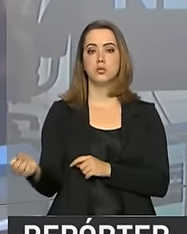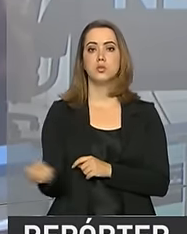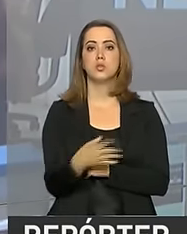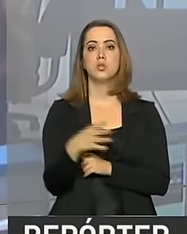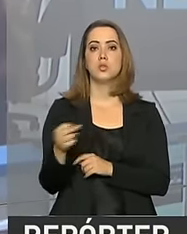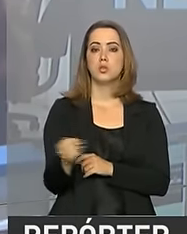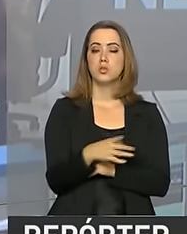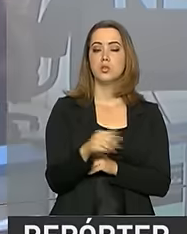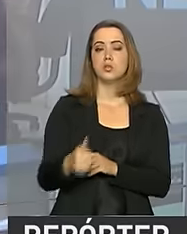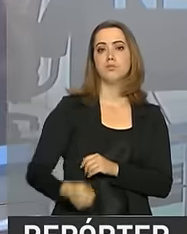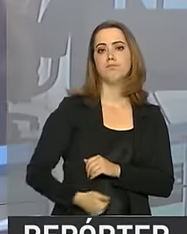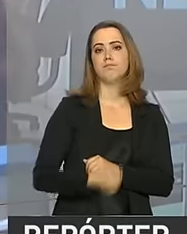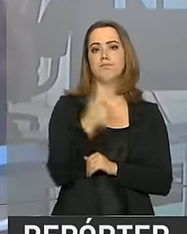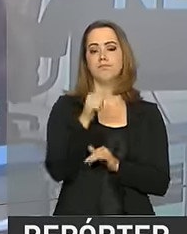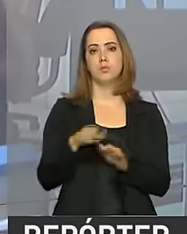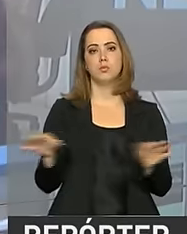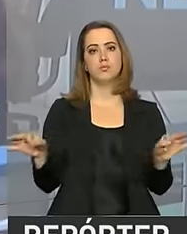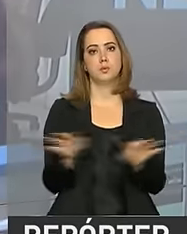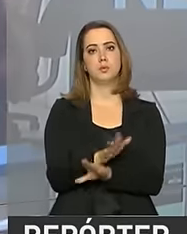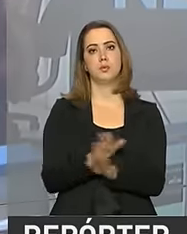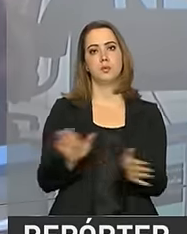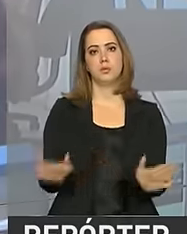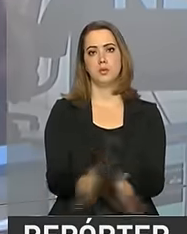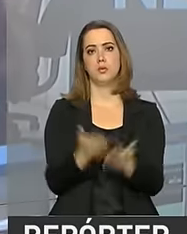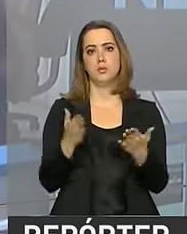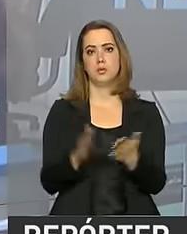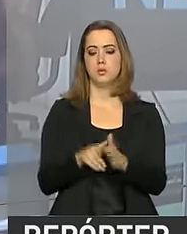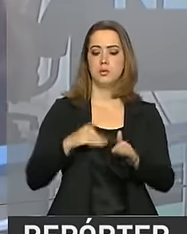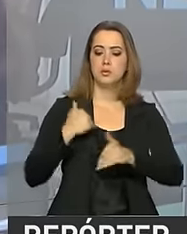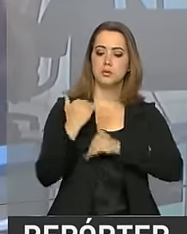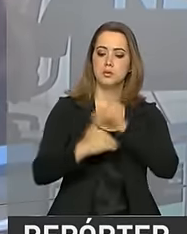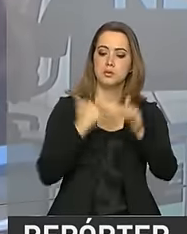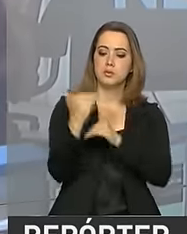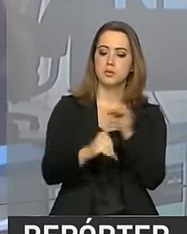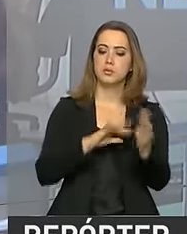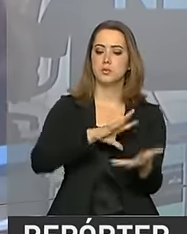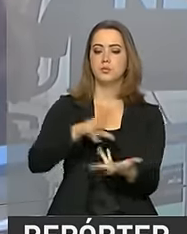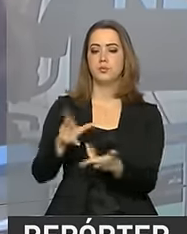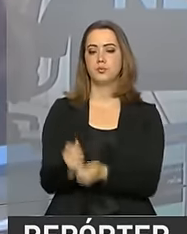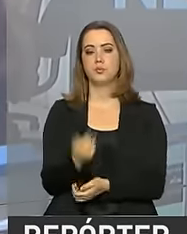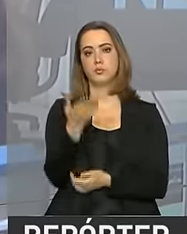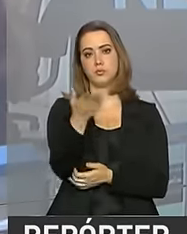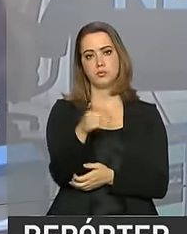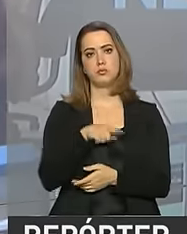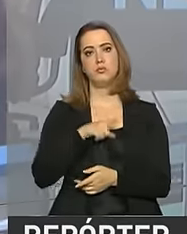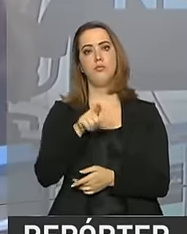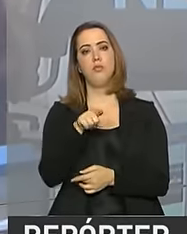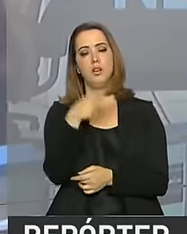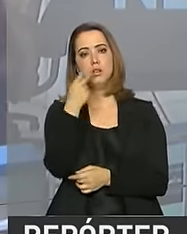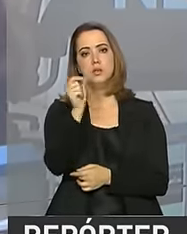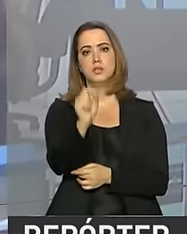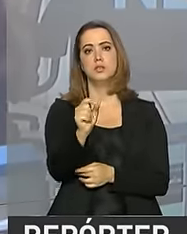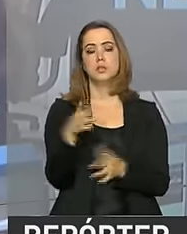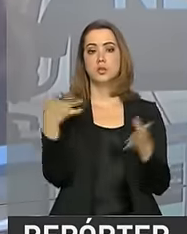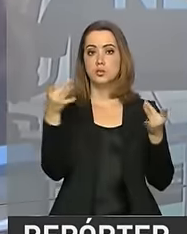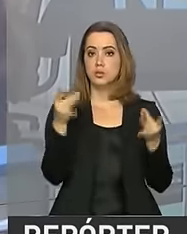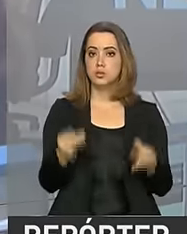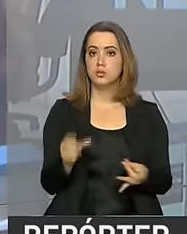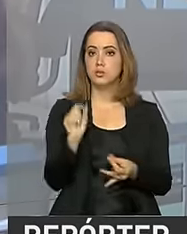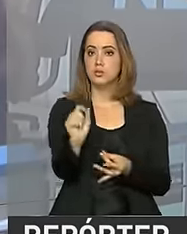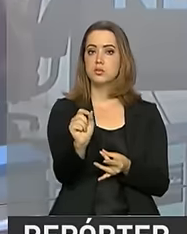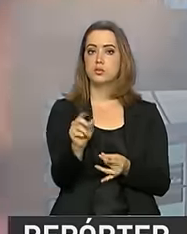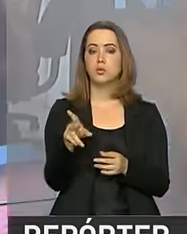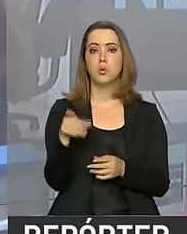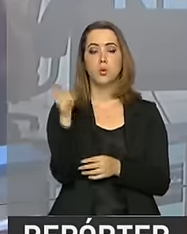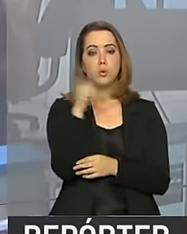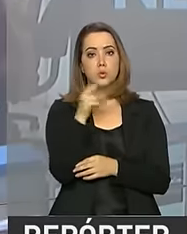erradicar a pobreza e promover desenvolvimento global. Temer também destacou que o desafio mais urgente do Brasil é o